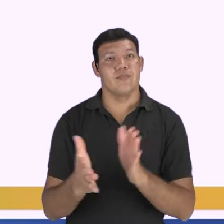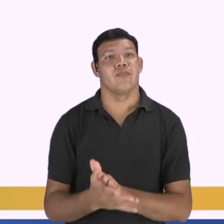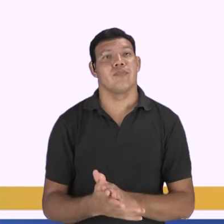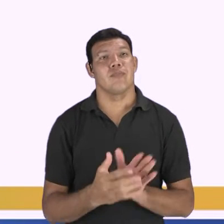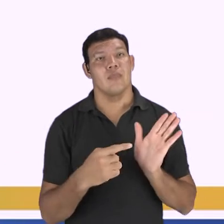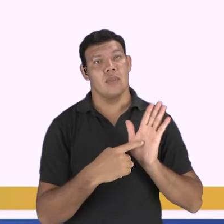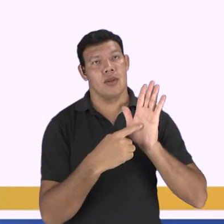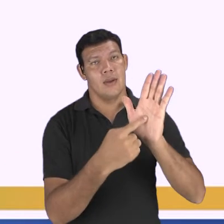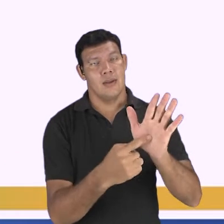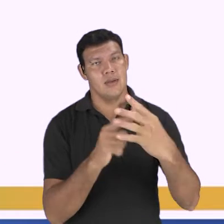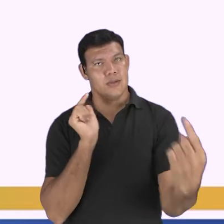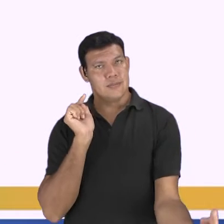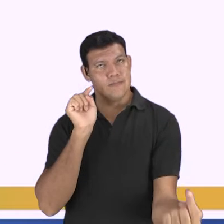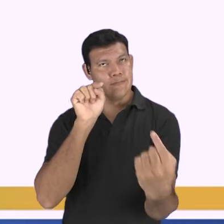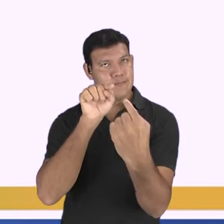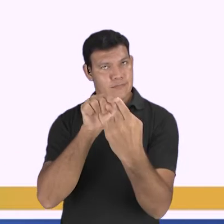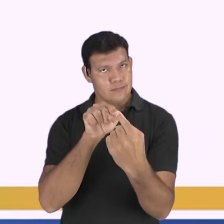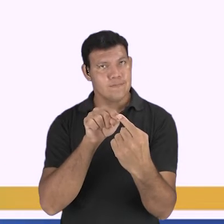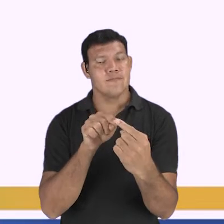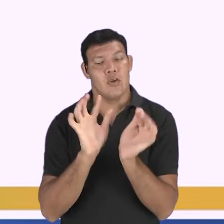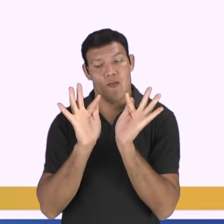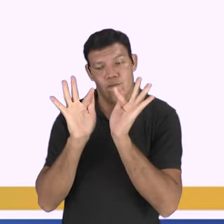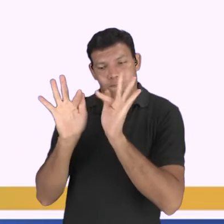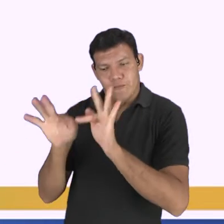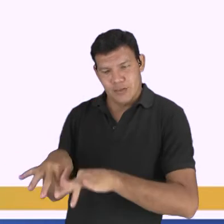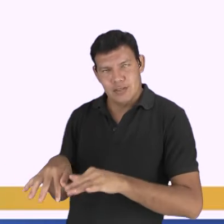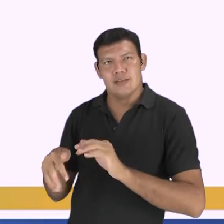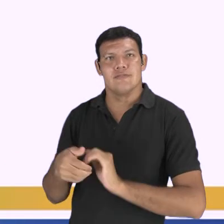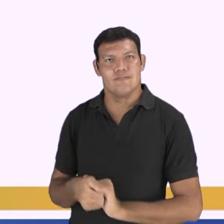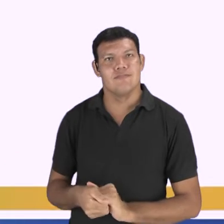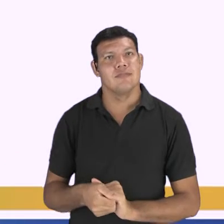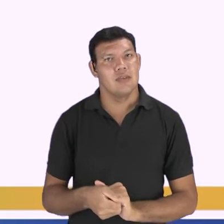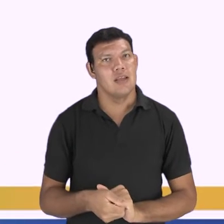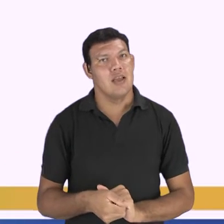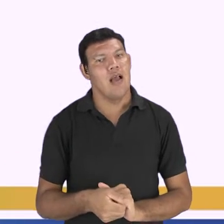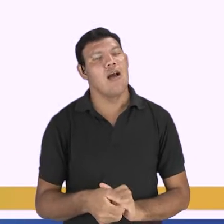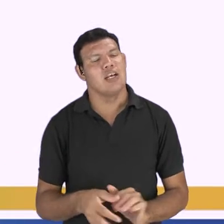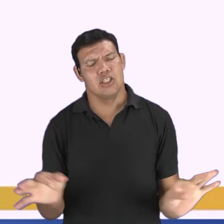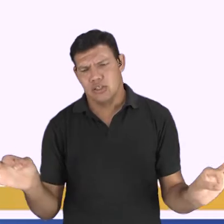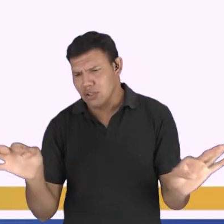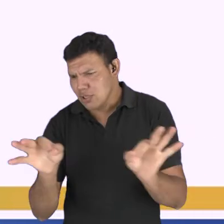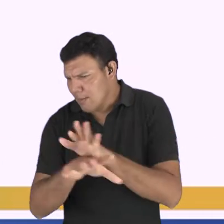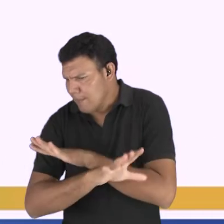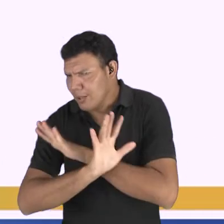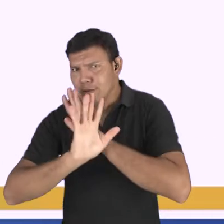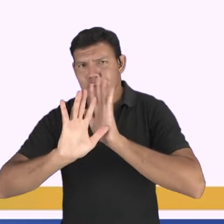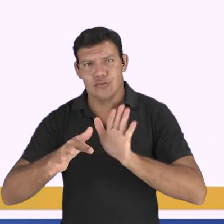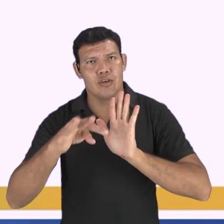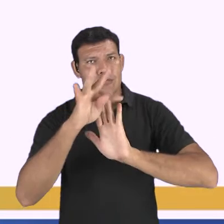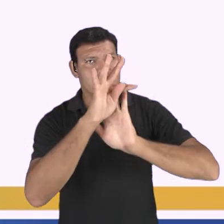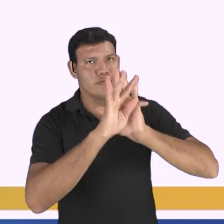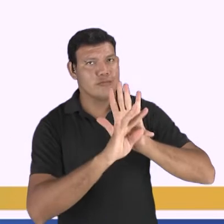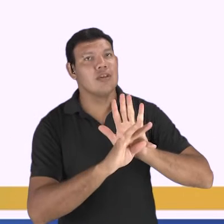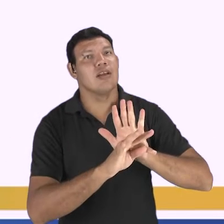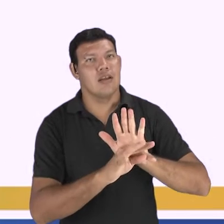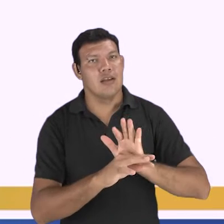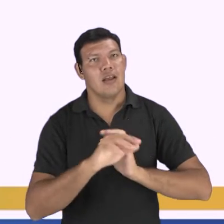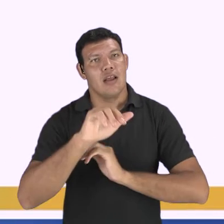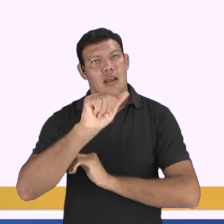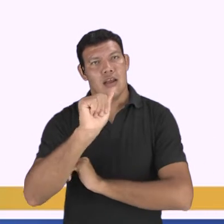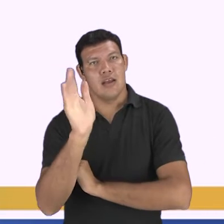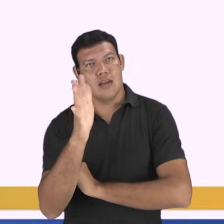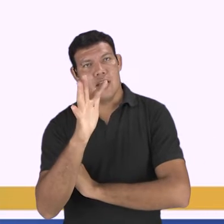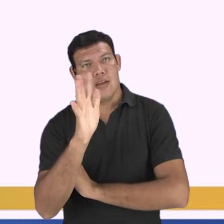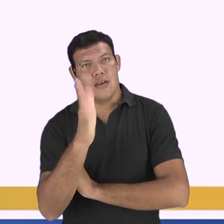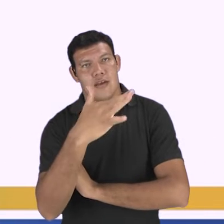Indicativo de finalidade. Estou terminando ali, né? Quero dizer que eu já vou terminar meu texto. Eu coloco a fim de que,